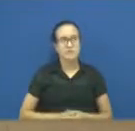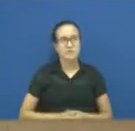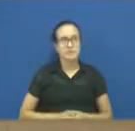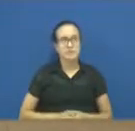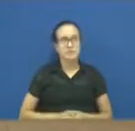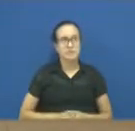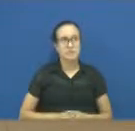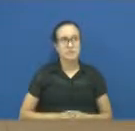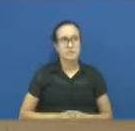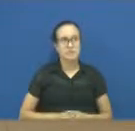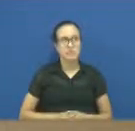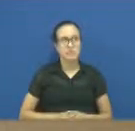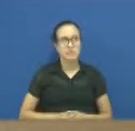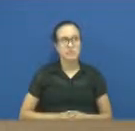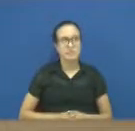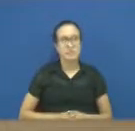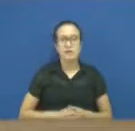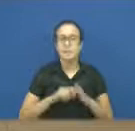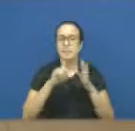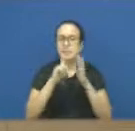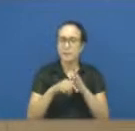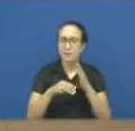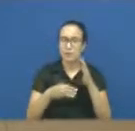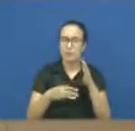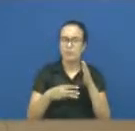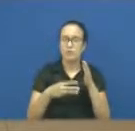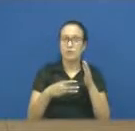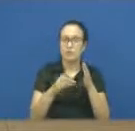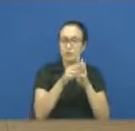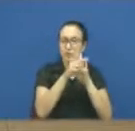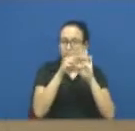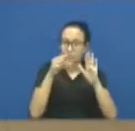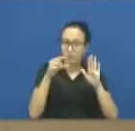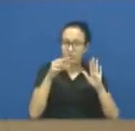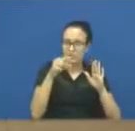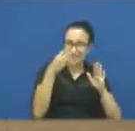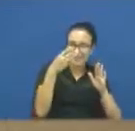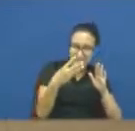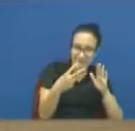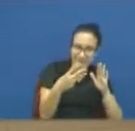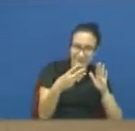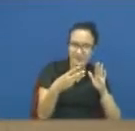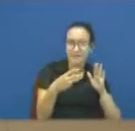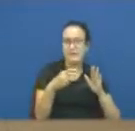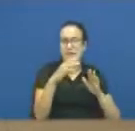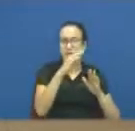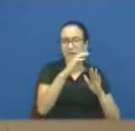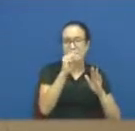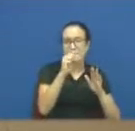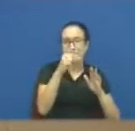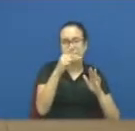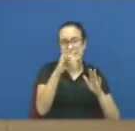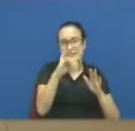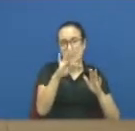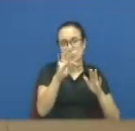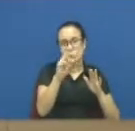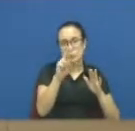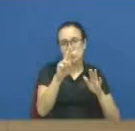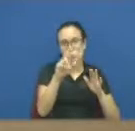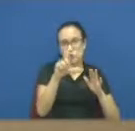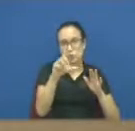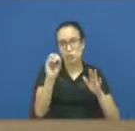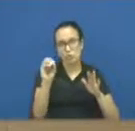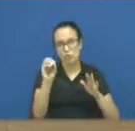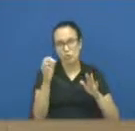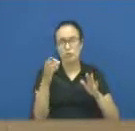Nós temos, após o artigo 3º, nós temos a grafia, capítulo 2º, mas não há grafia capítulo 1º que